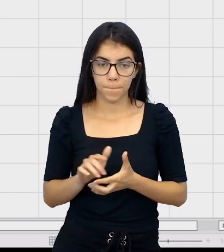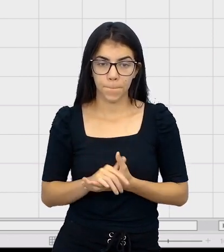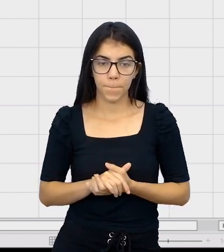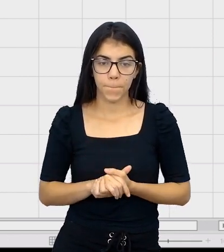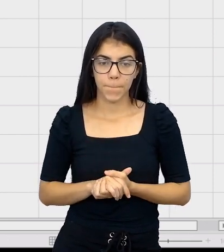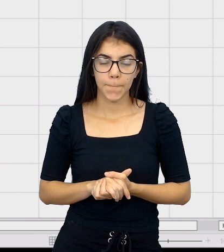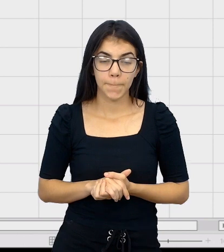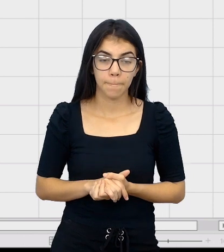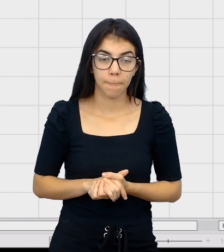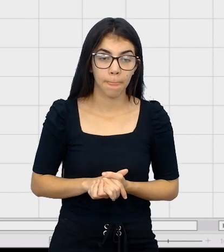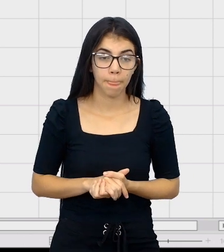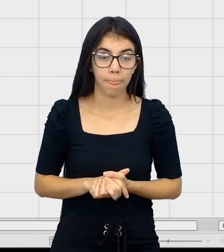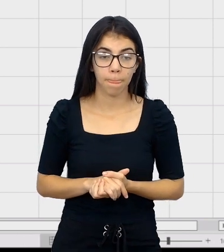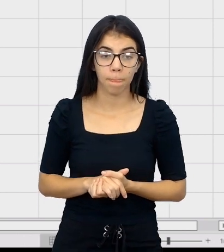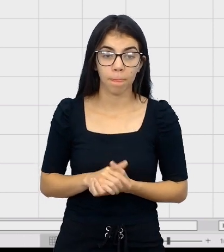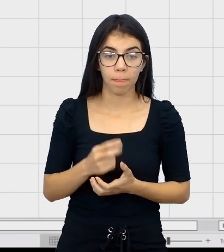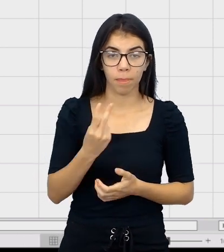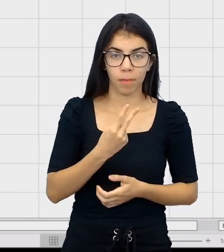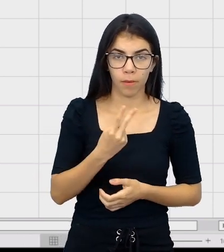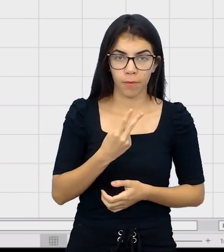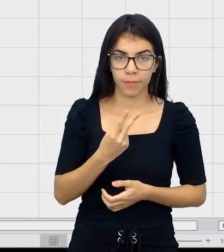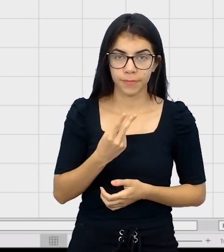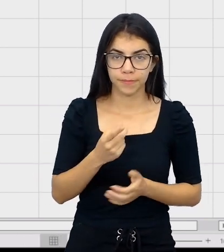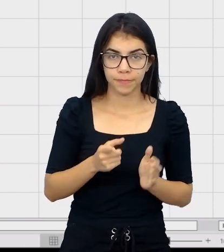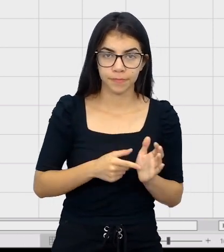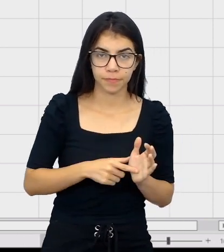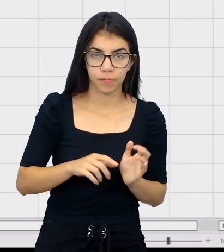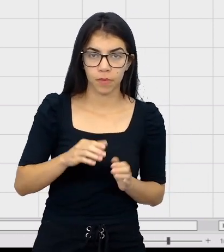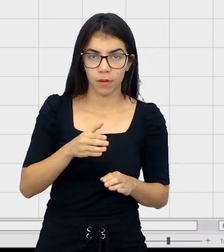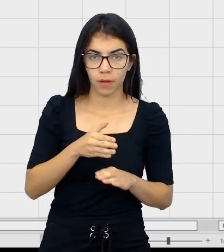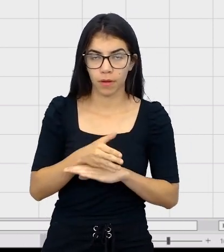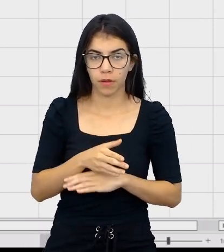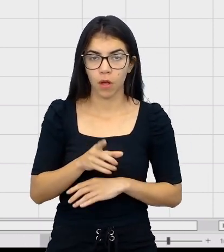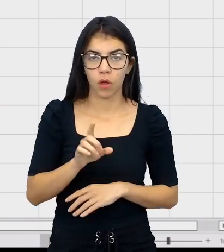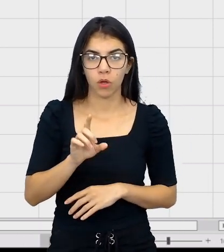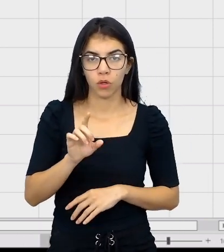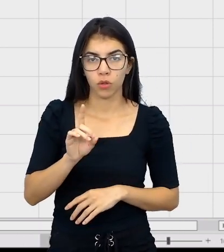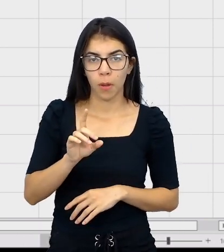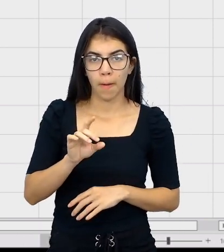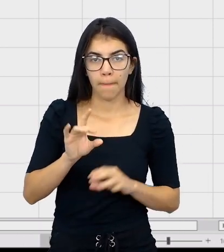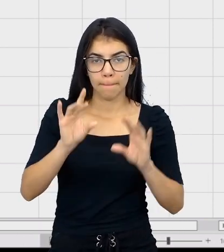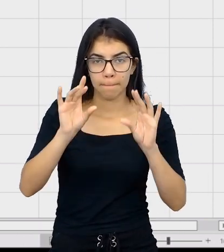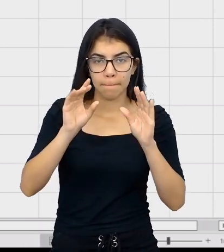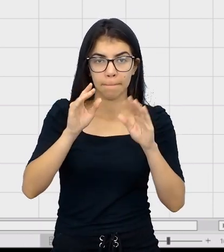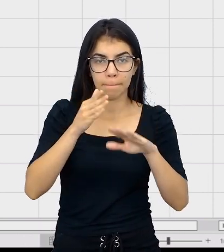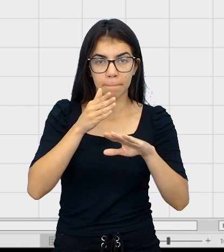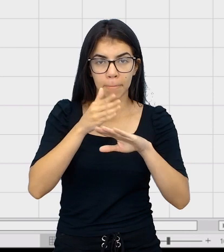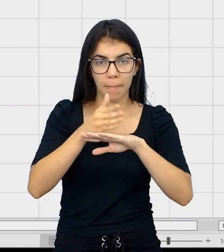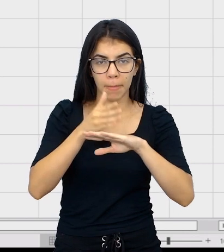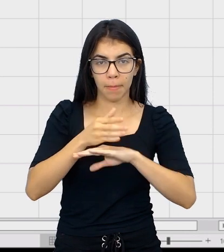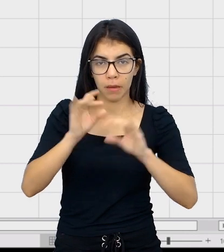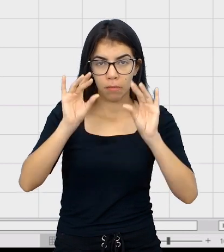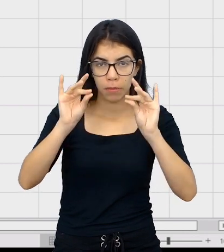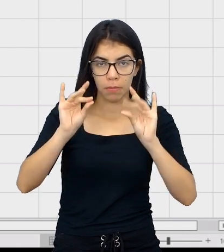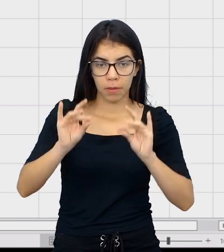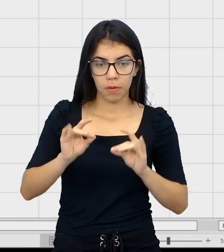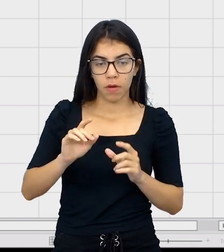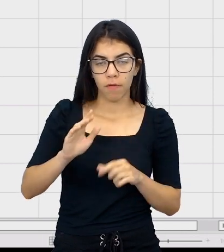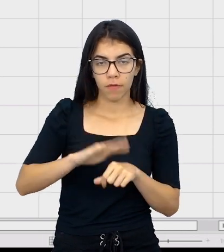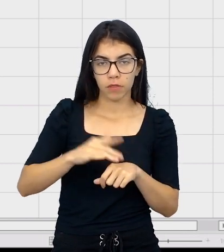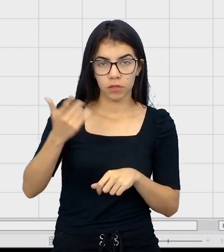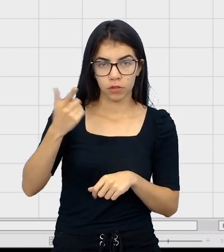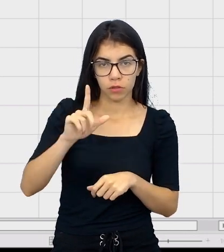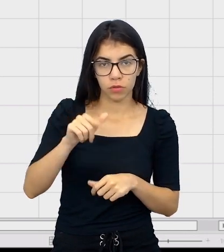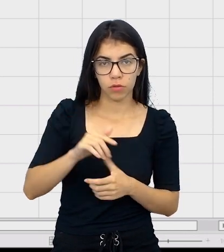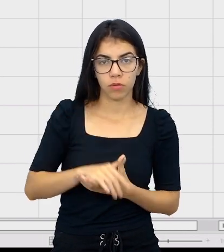Ah, aqui é a barra. Por 2. Por 2. Aperto Enter. Opa. Posso fazer isso 1 a 1? Posso. Mas- Então, vou fazer mais um aqui só para eles verem, tá?